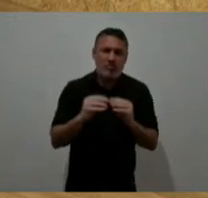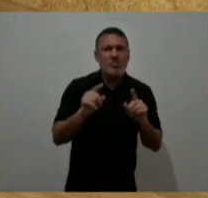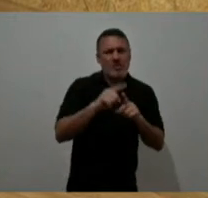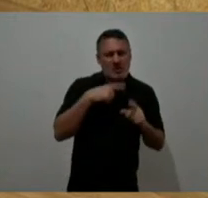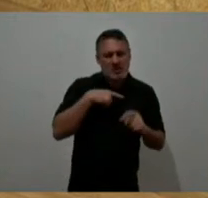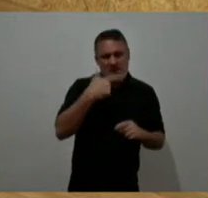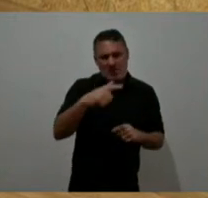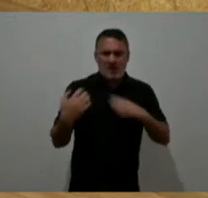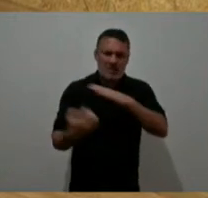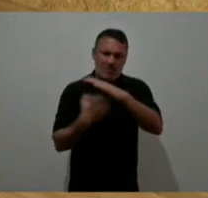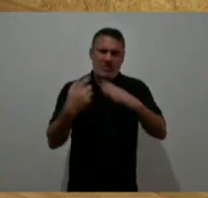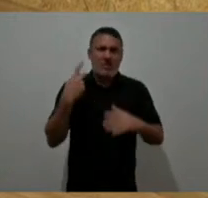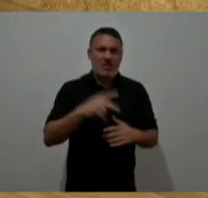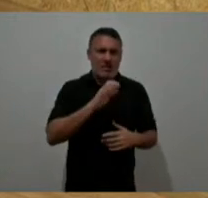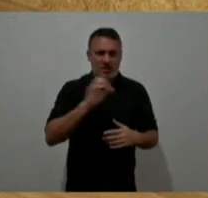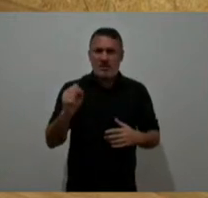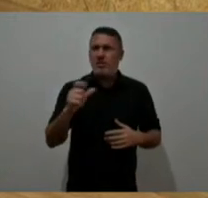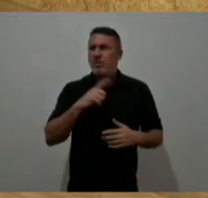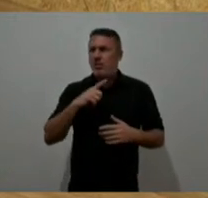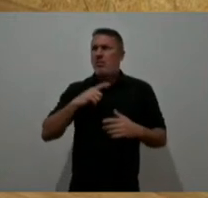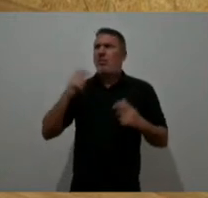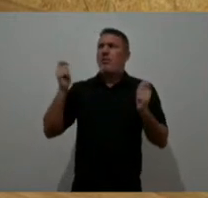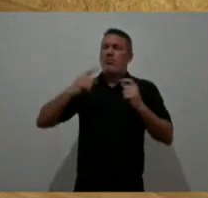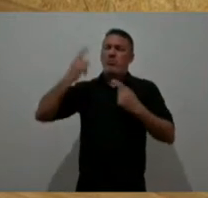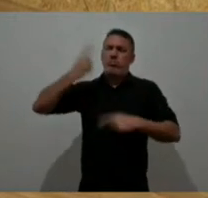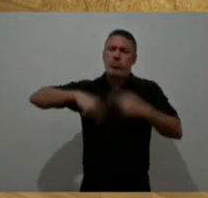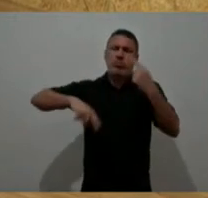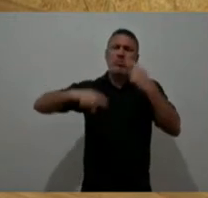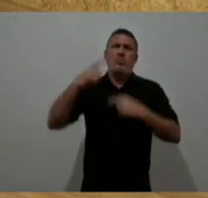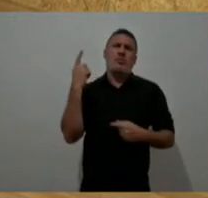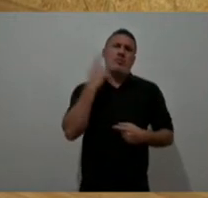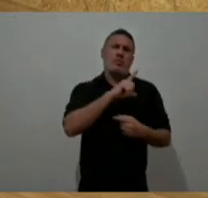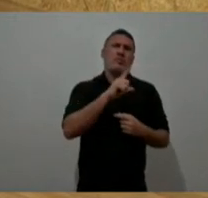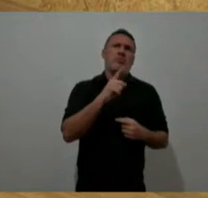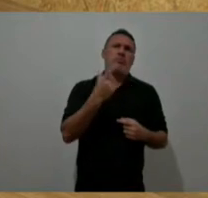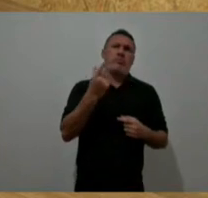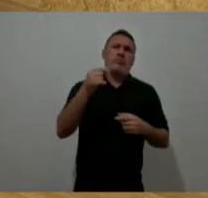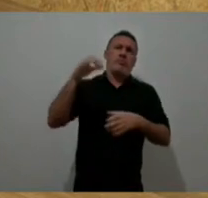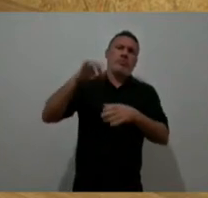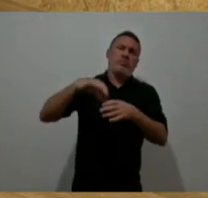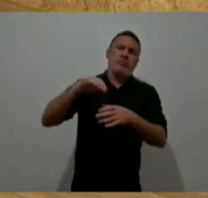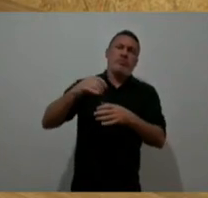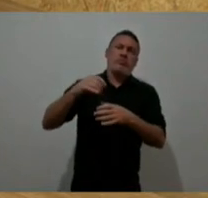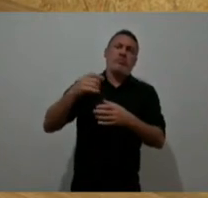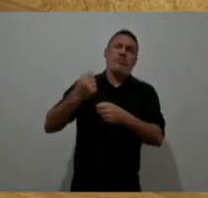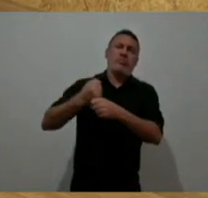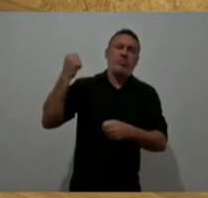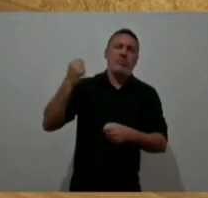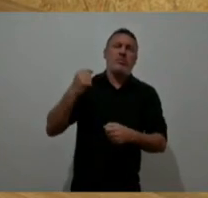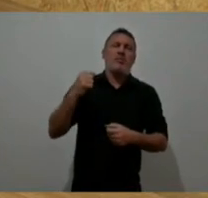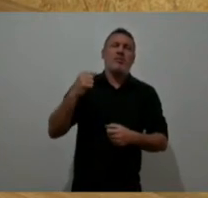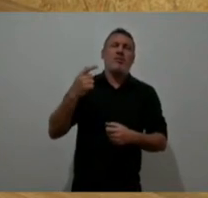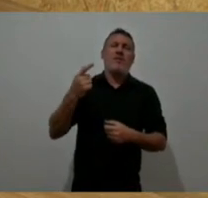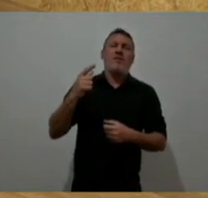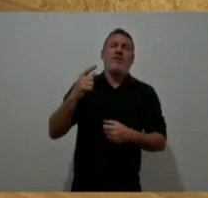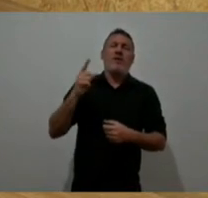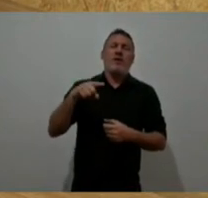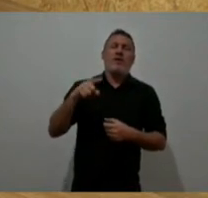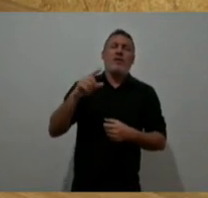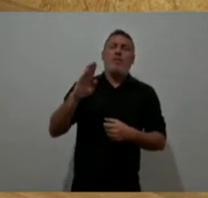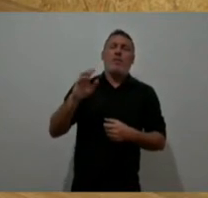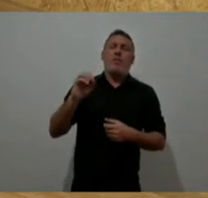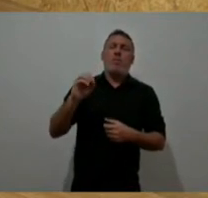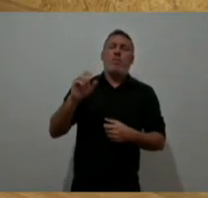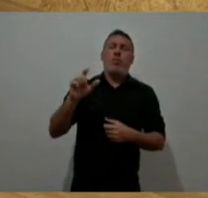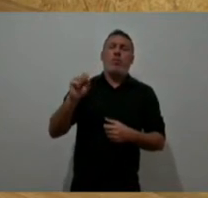que têm potencial também de irem para a Bolsa, mas ainda estão nesse caminho aí de estruturar a governança para isso. Então, se você